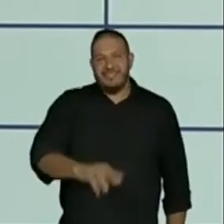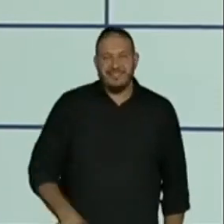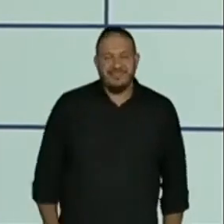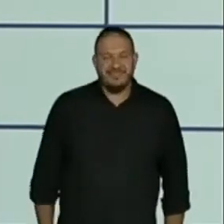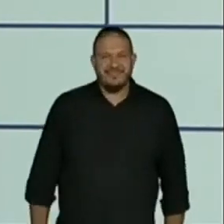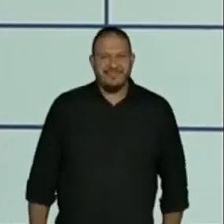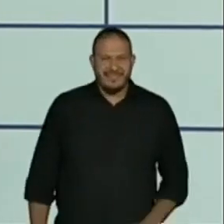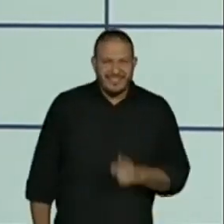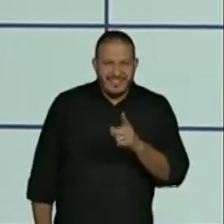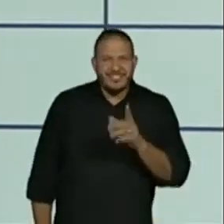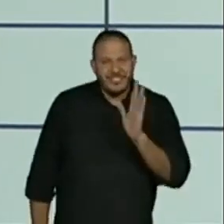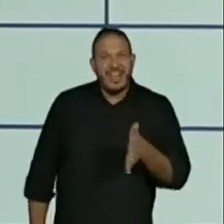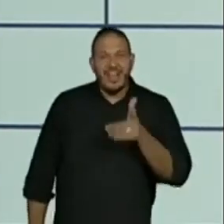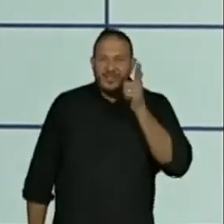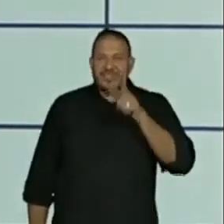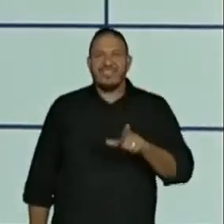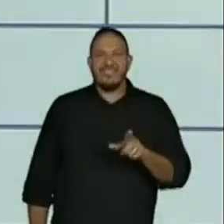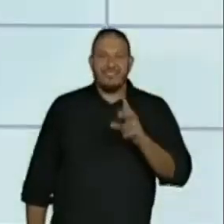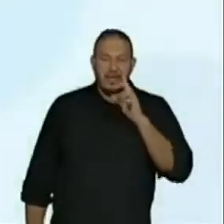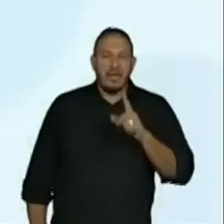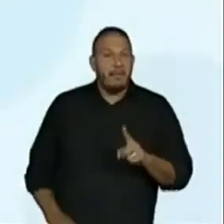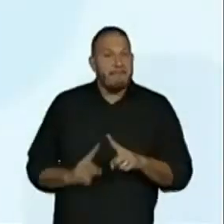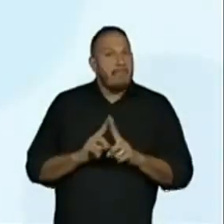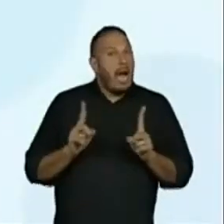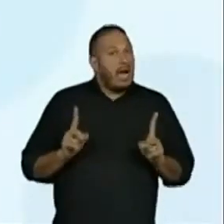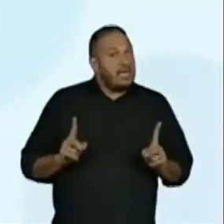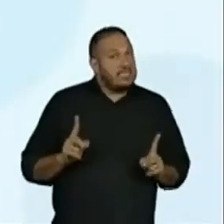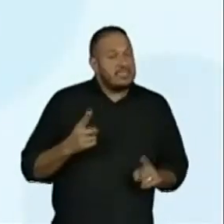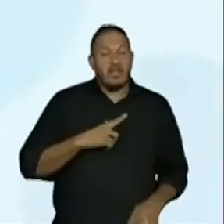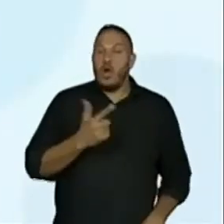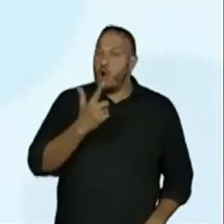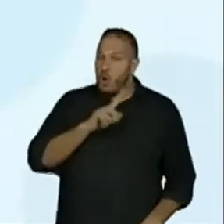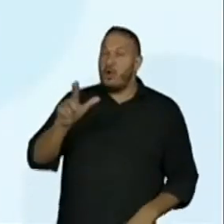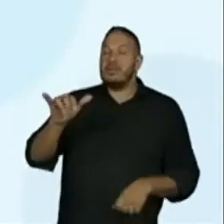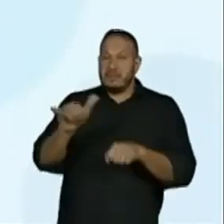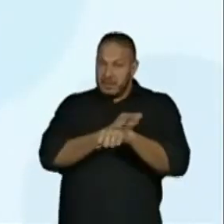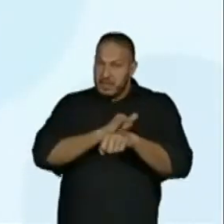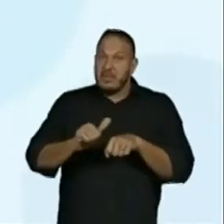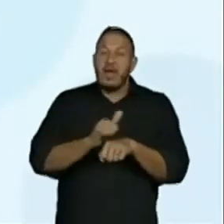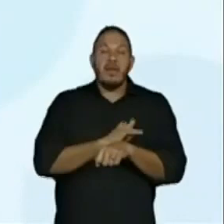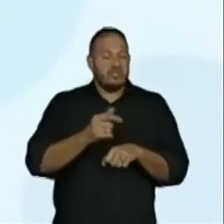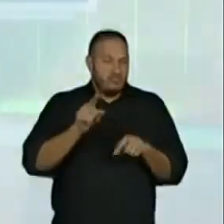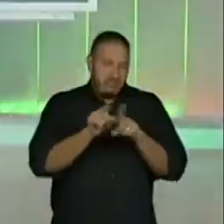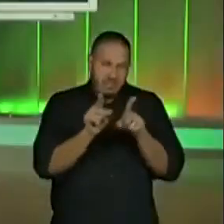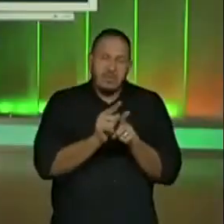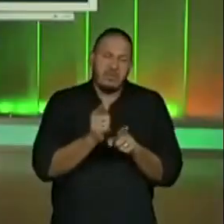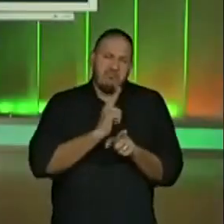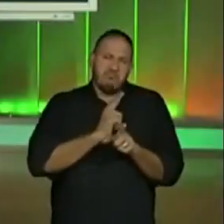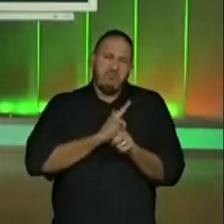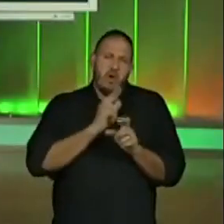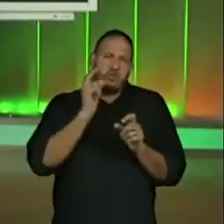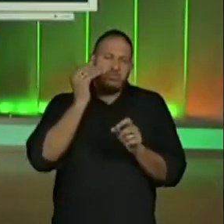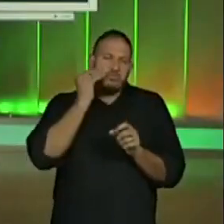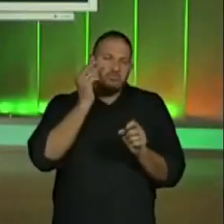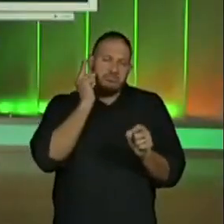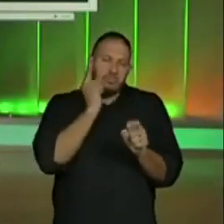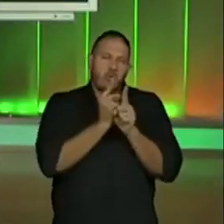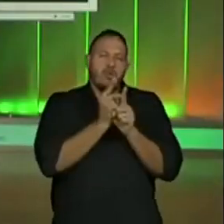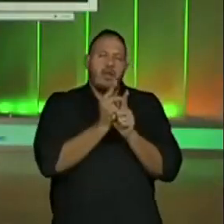Já consegui um resultado, mas eu tenho outras estratégias para também chegar a esse resultado, que seria o